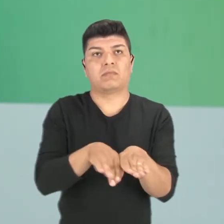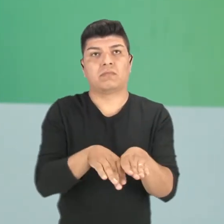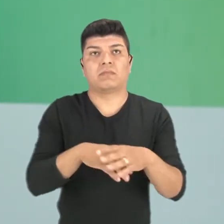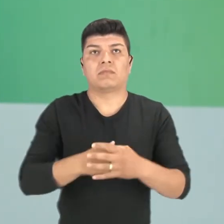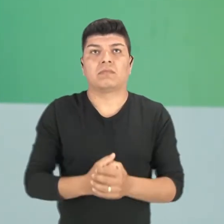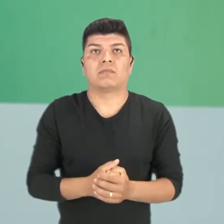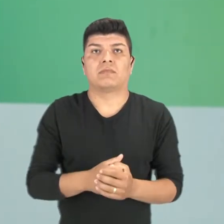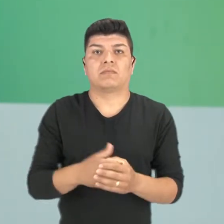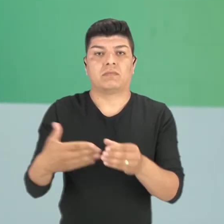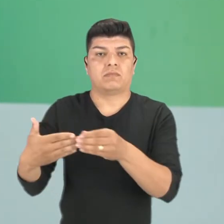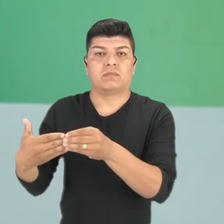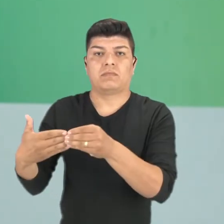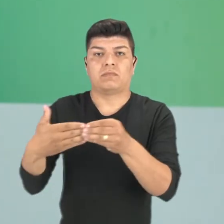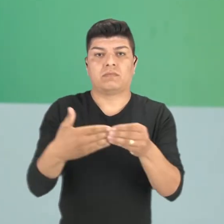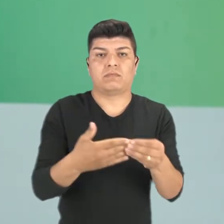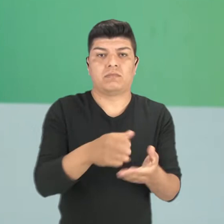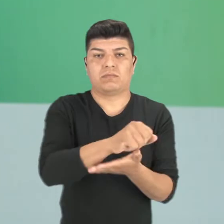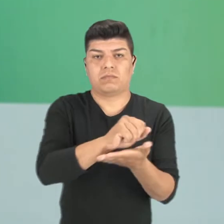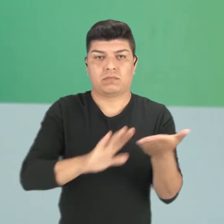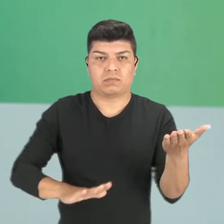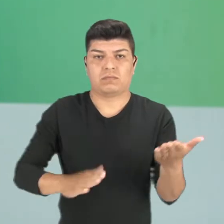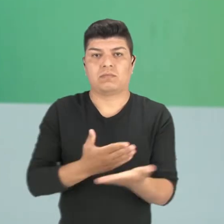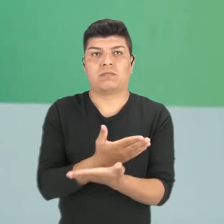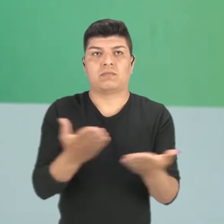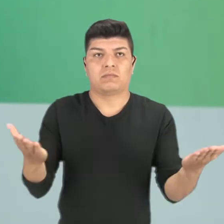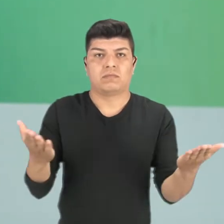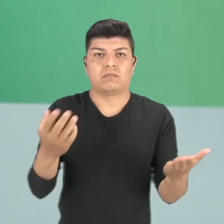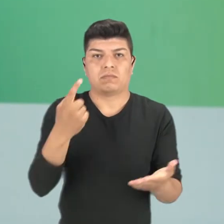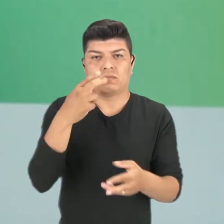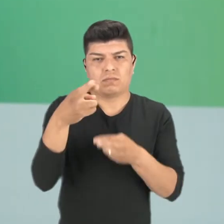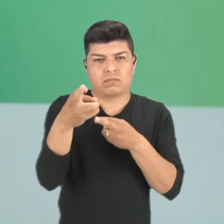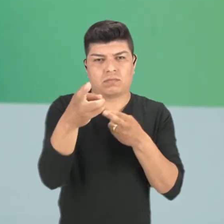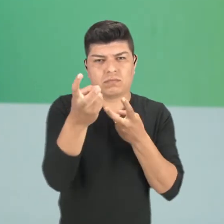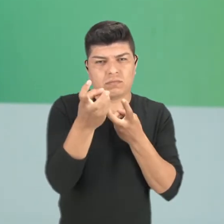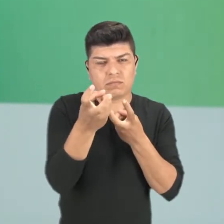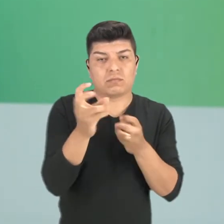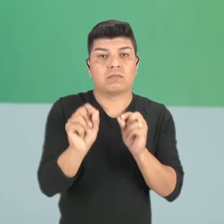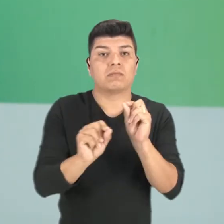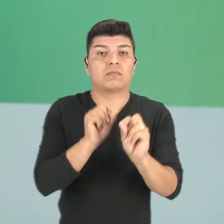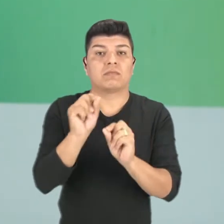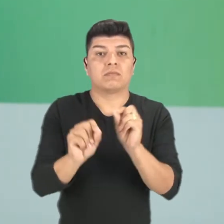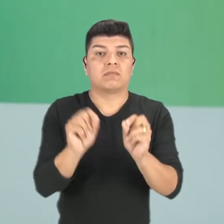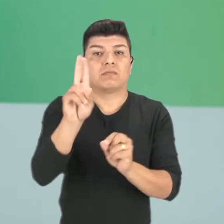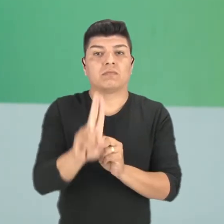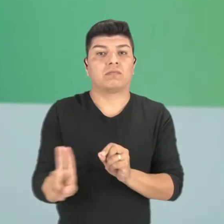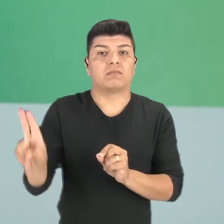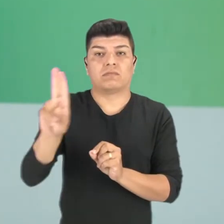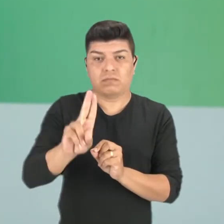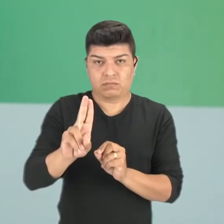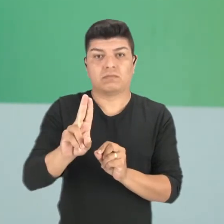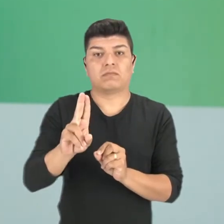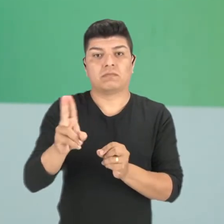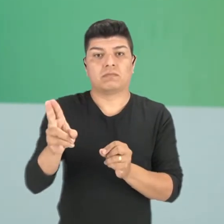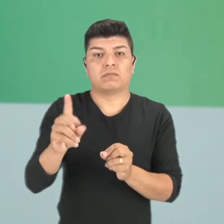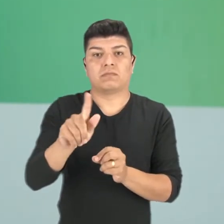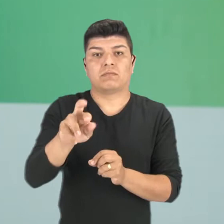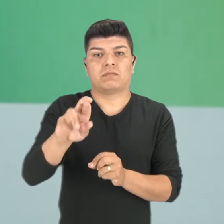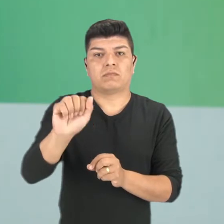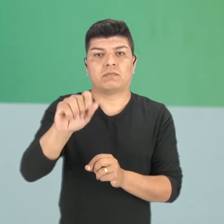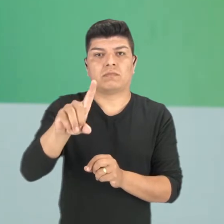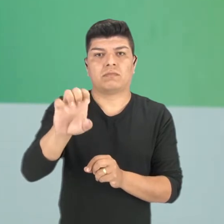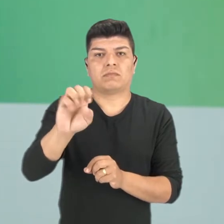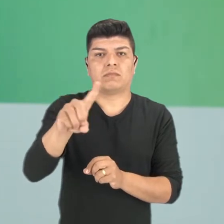nós trouxemos alguns exercitando para que vocês percebam a aplicabilidade das grandezas